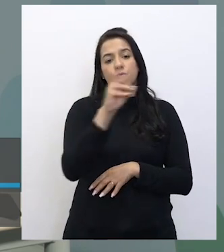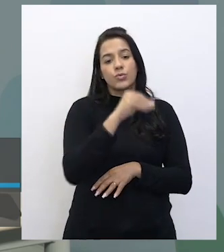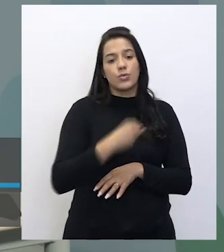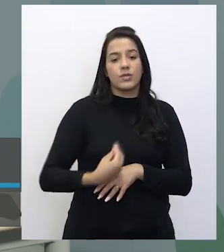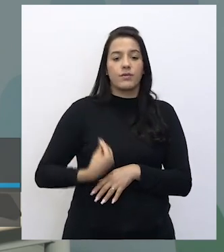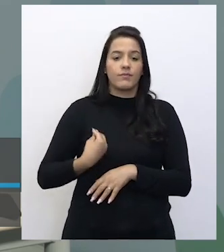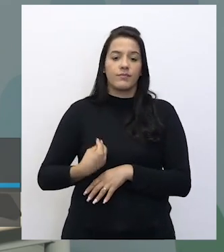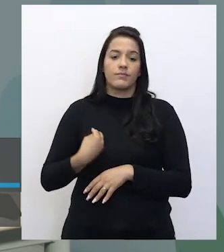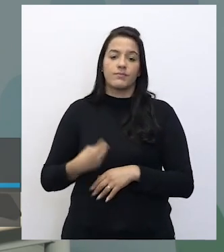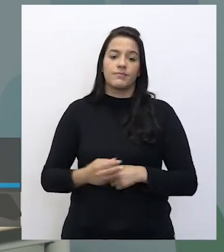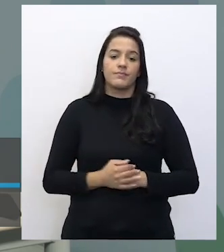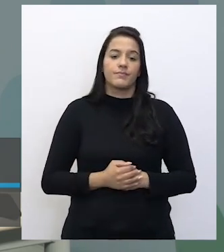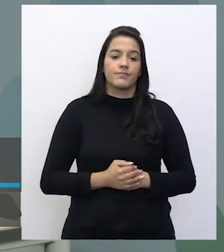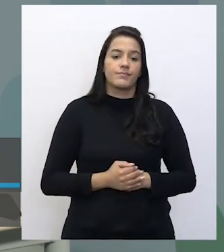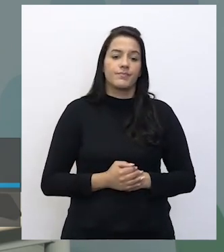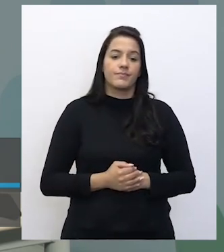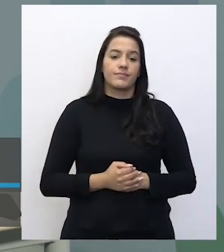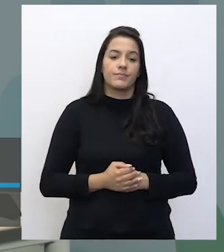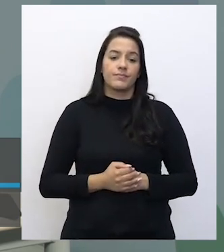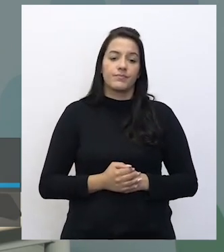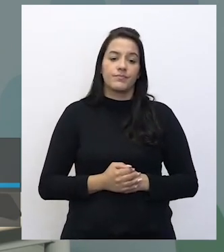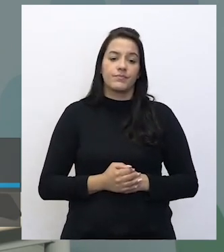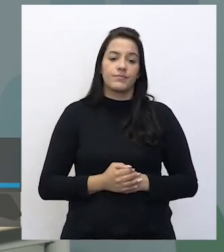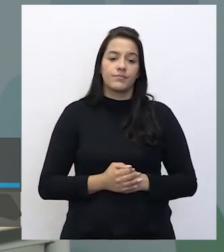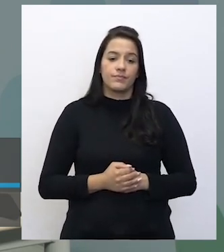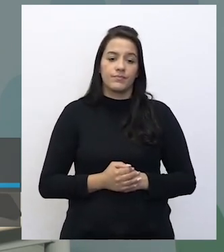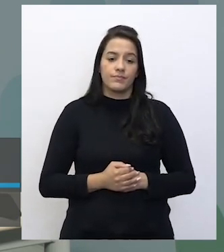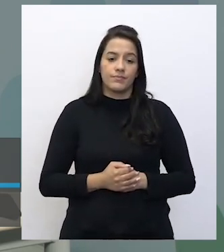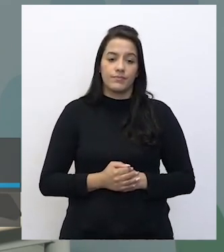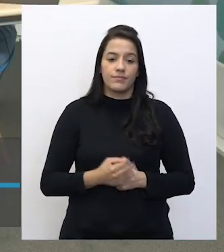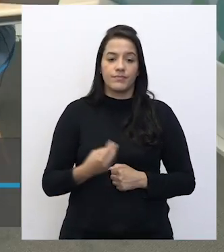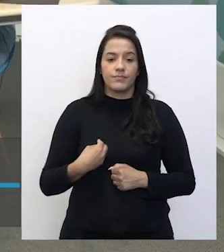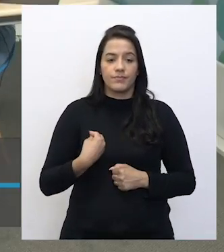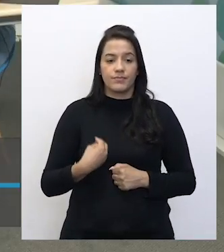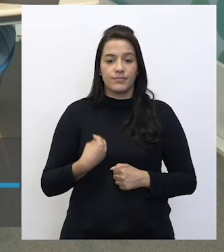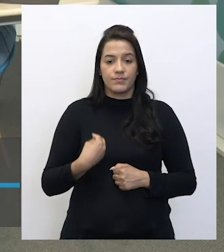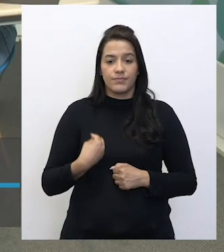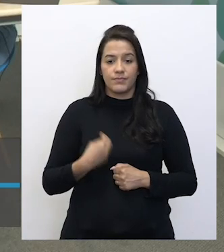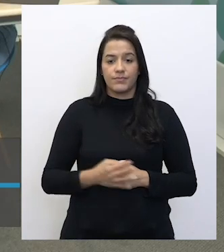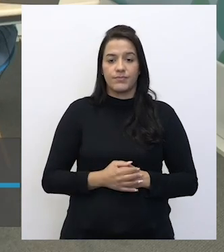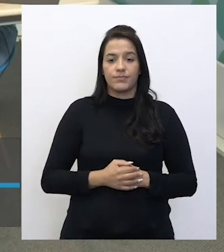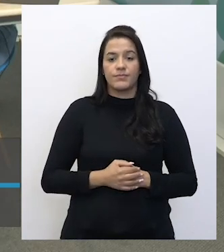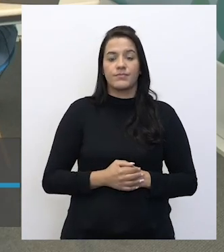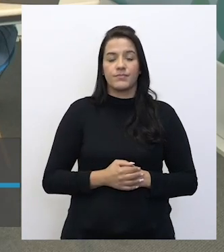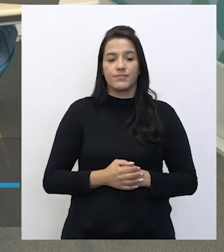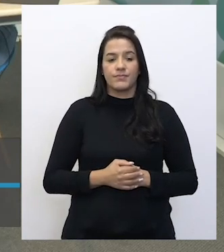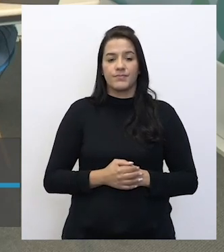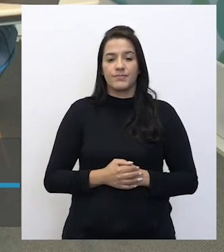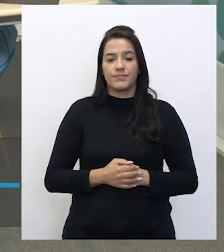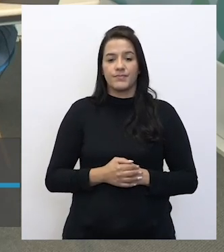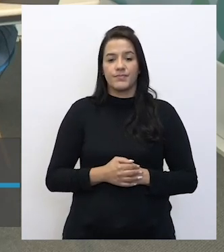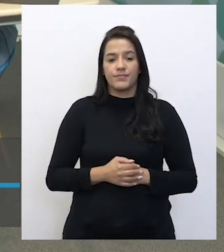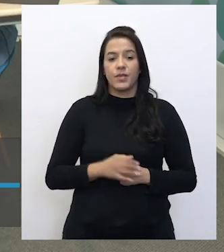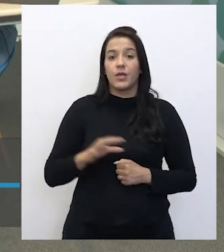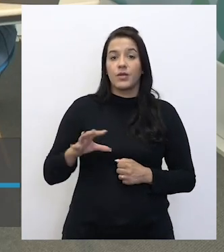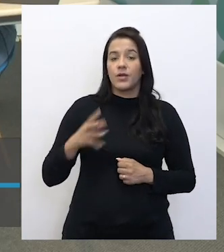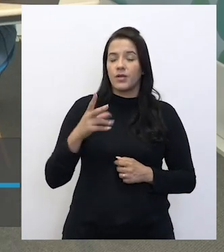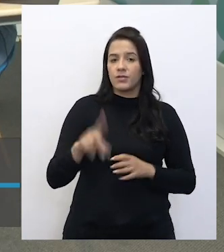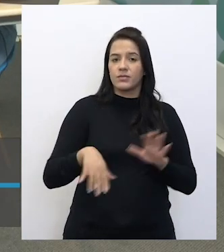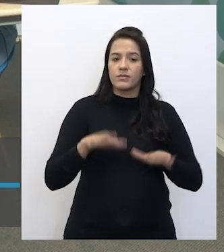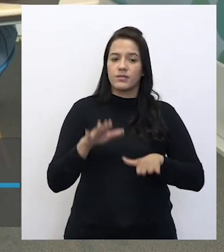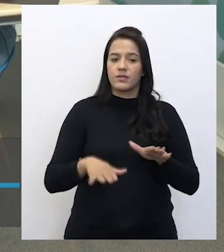decorrer da nossa vida. Da nossa existência da nossa terrena, existência. Né? Dizem,